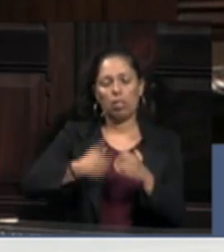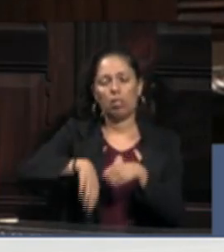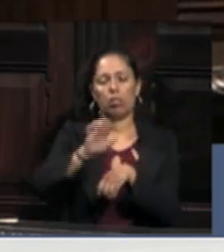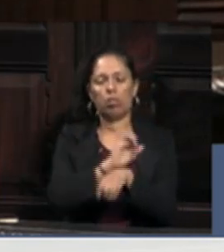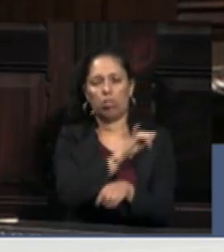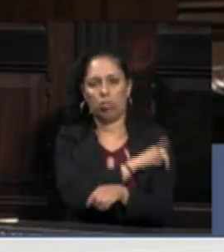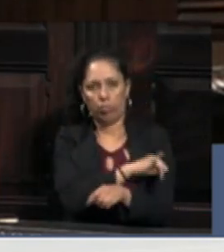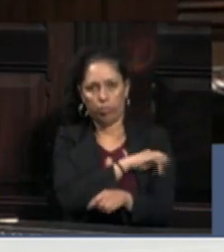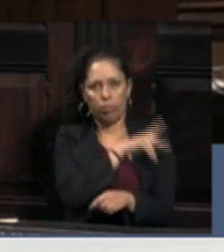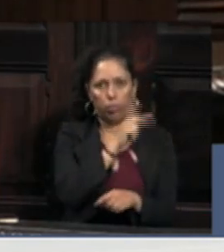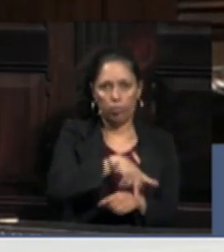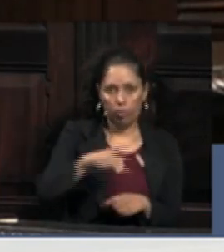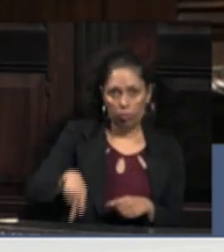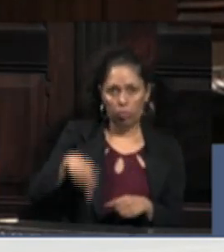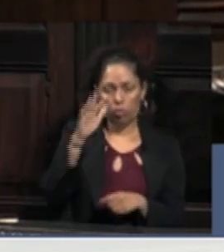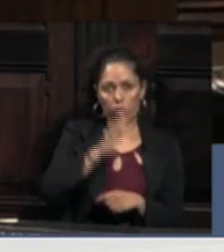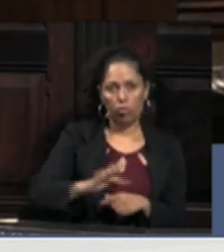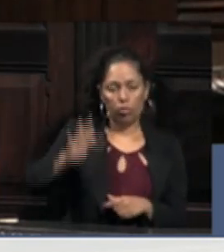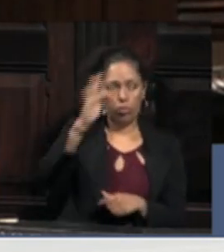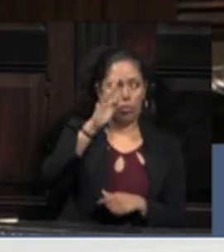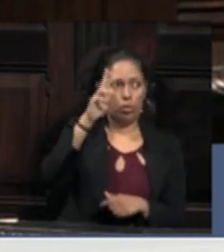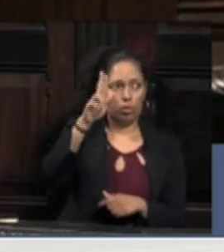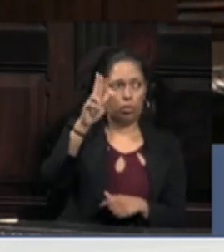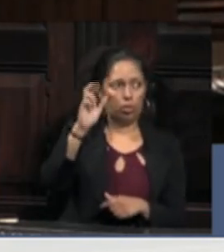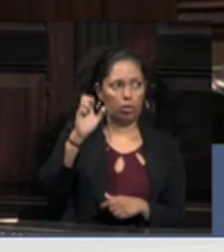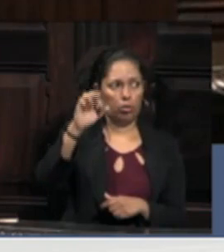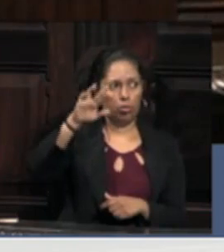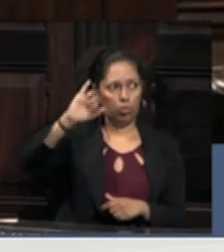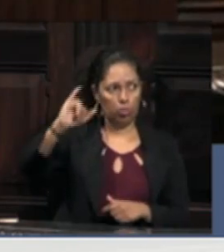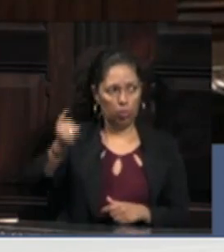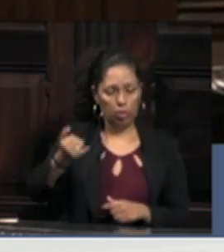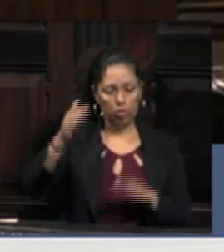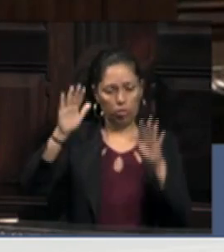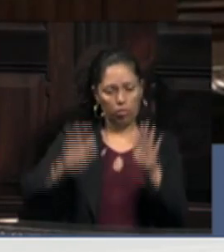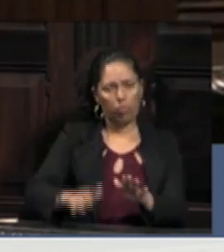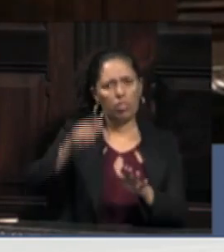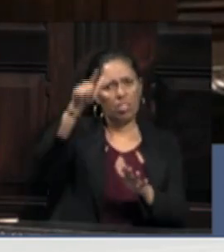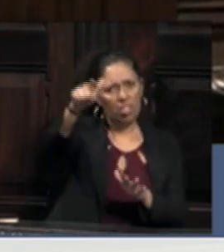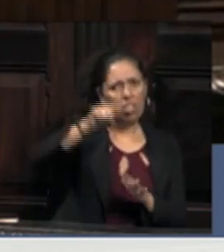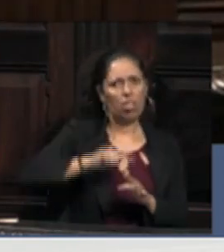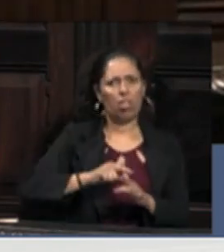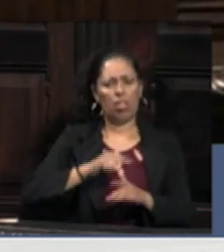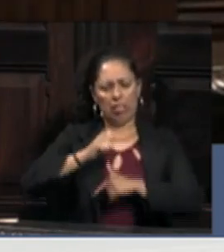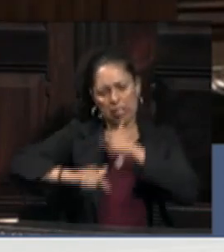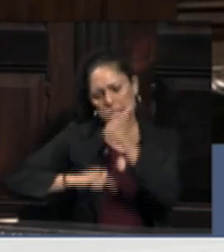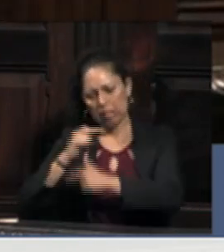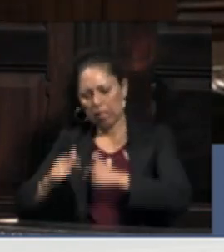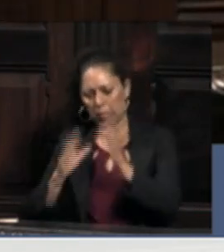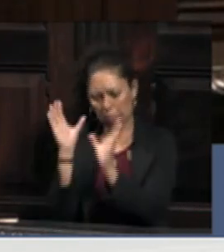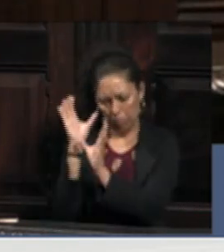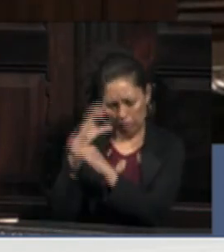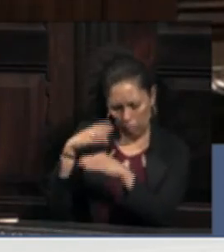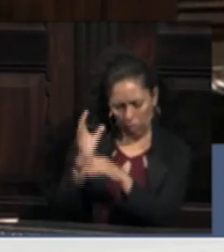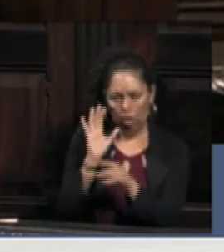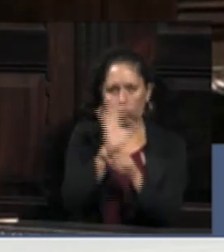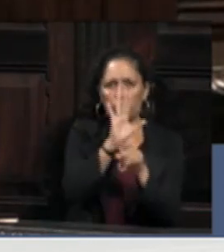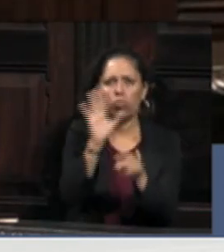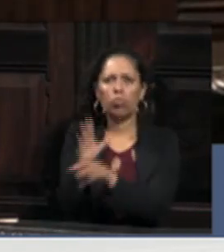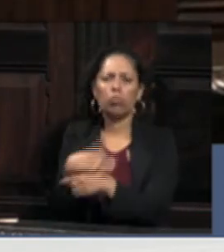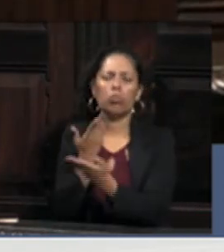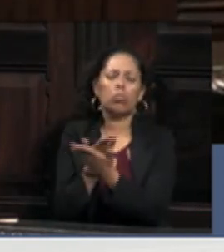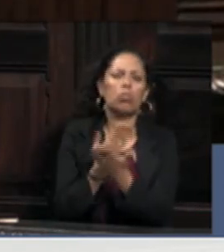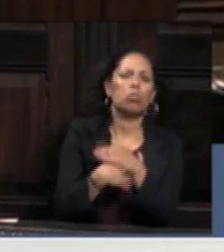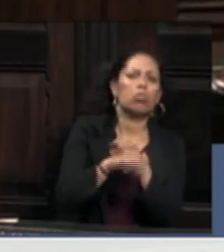UERJ permaneçam na UERJ integralmente, como pesquisadores, produzindo conhecimento, divulgando conhecimento, orientando alunos,